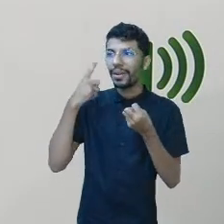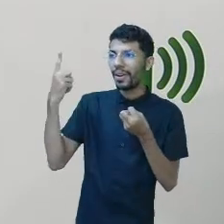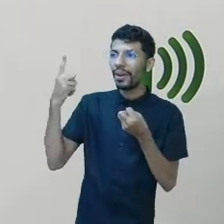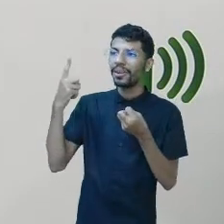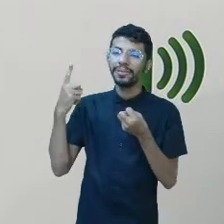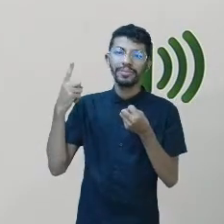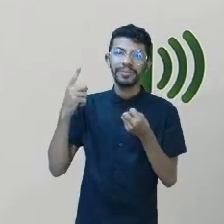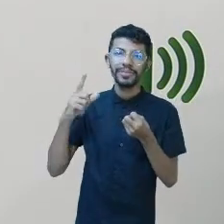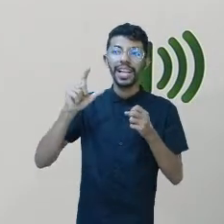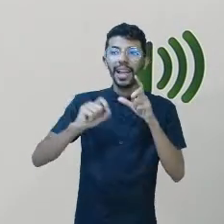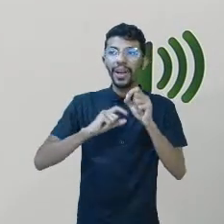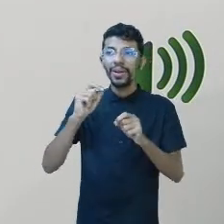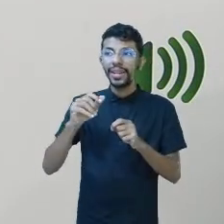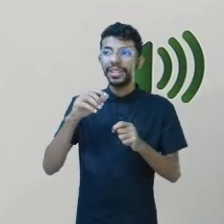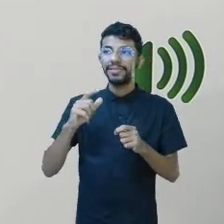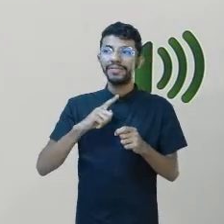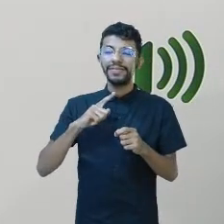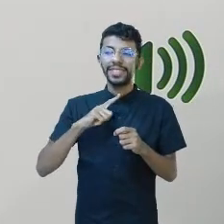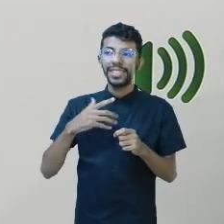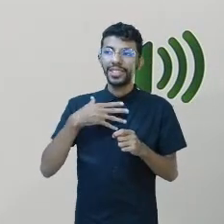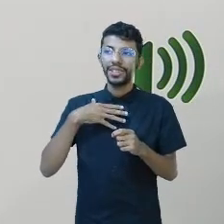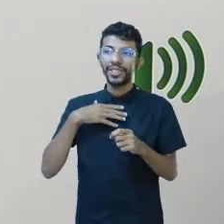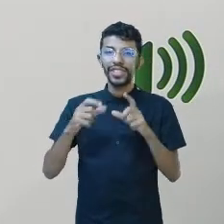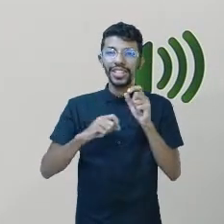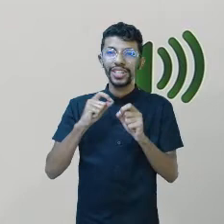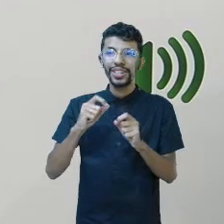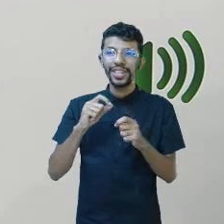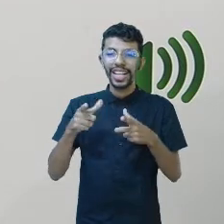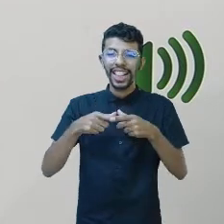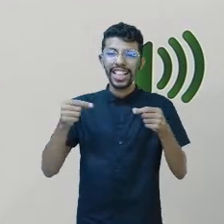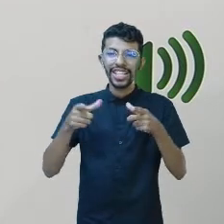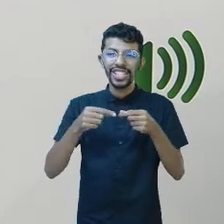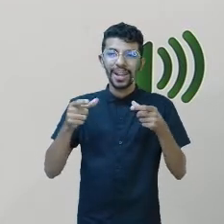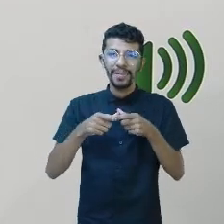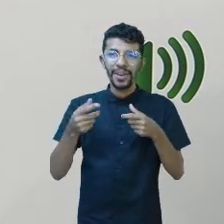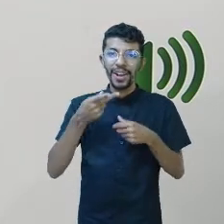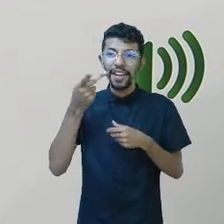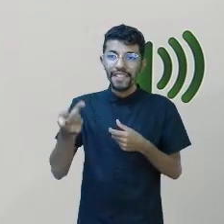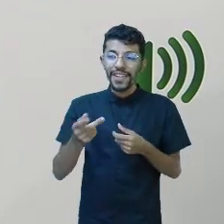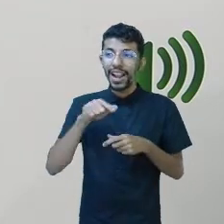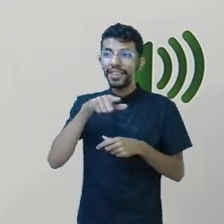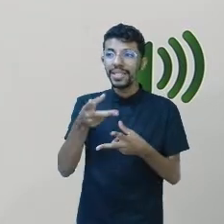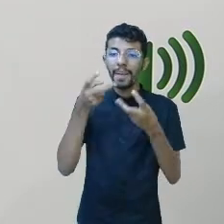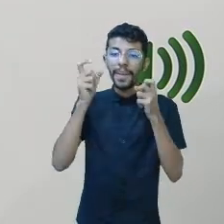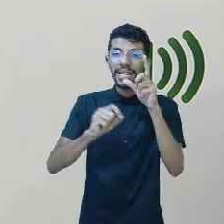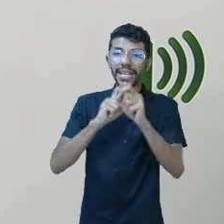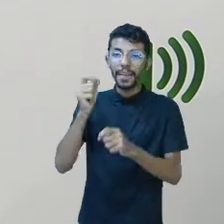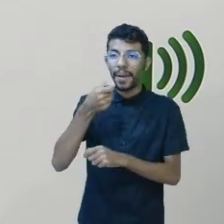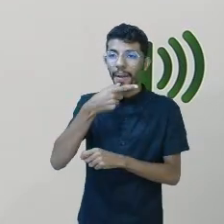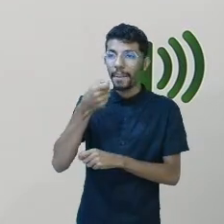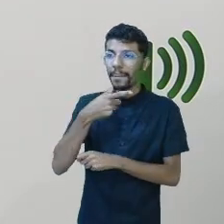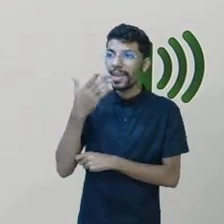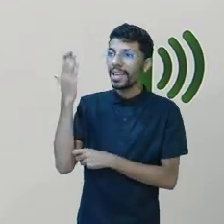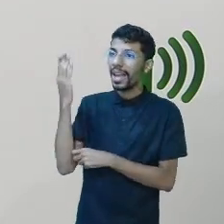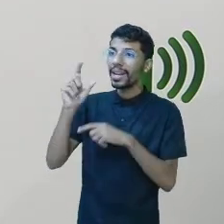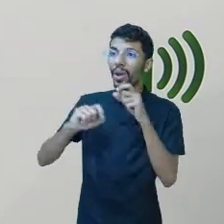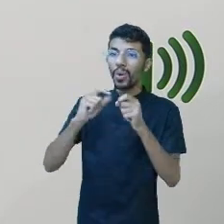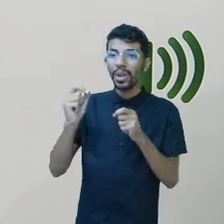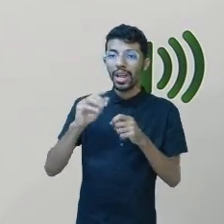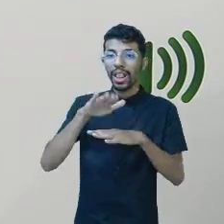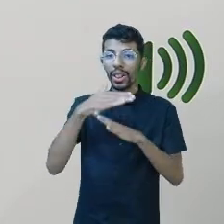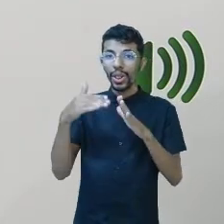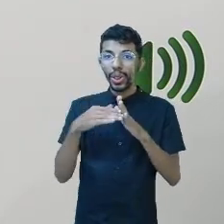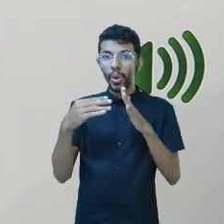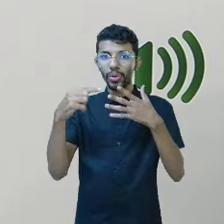aí meio que japonês. Você percebe nessa história, nessa piada aqui, aqueles elementos que eu